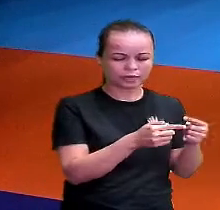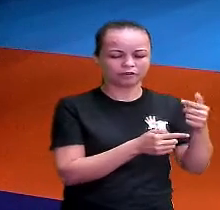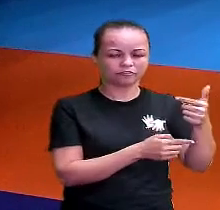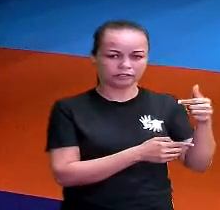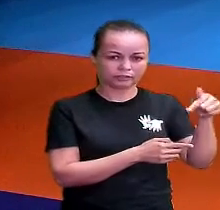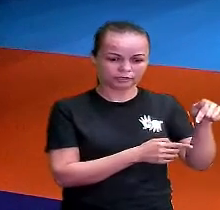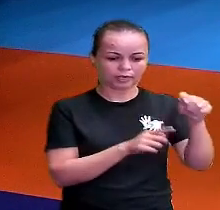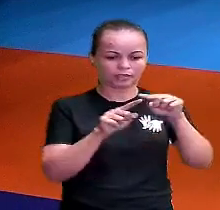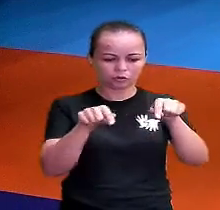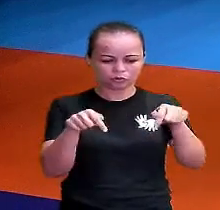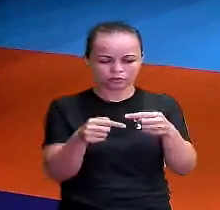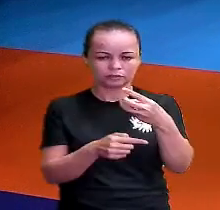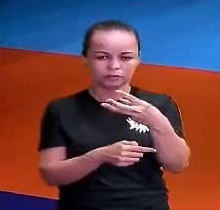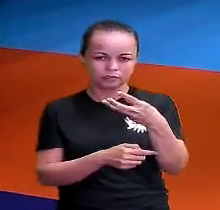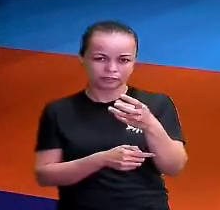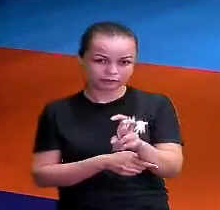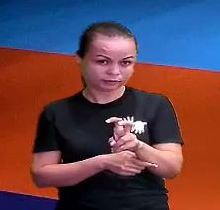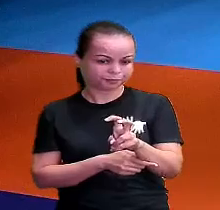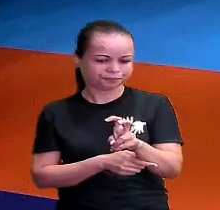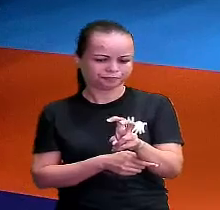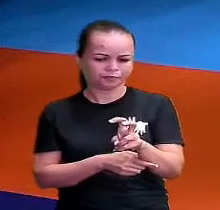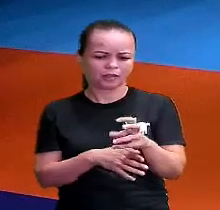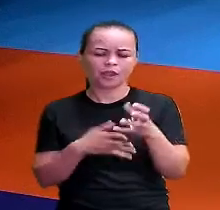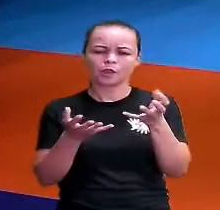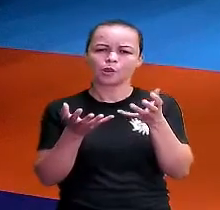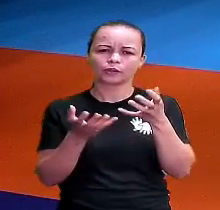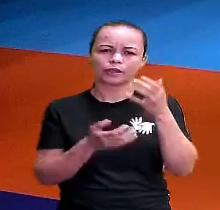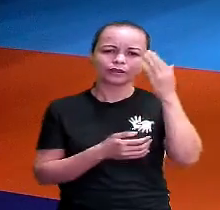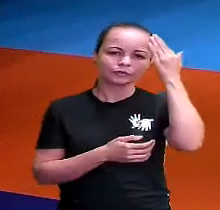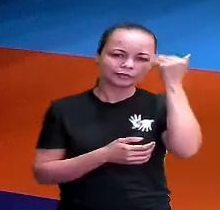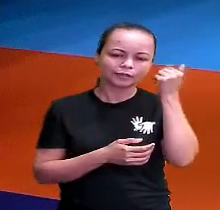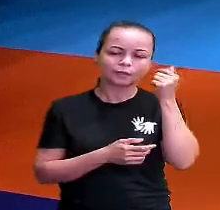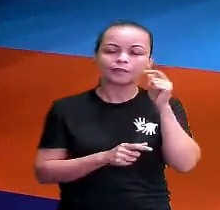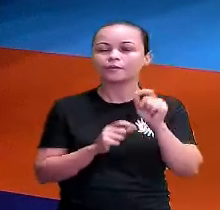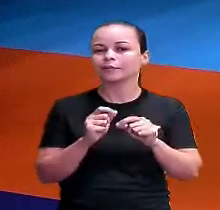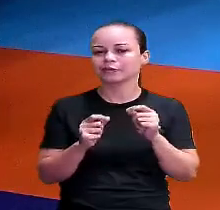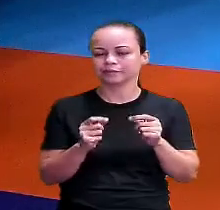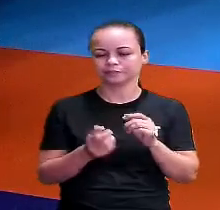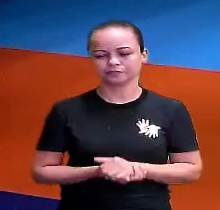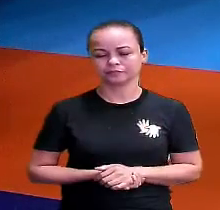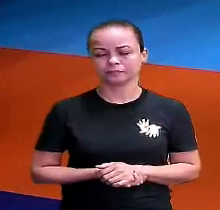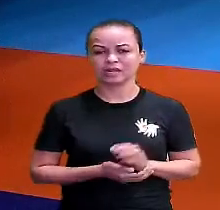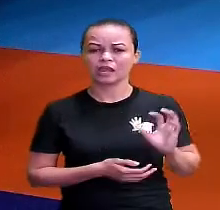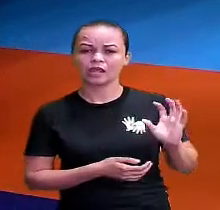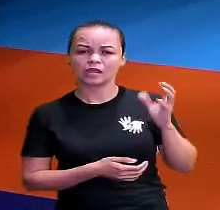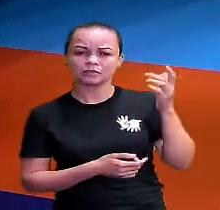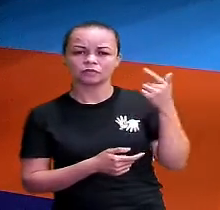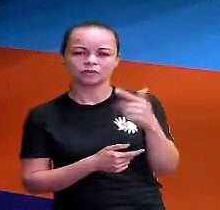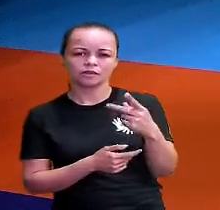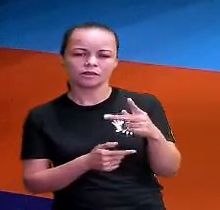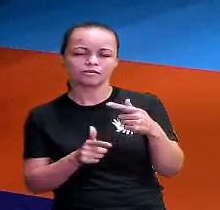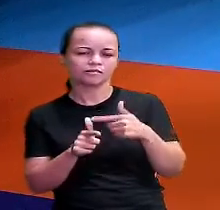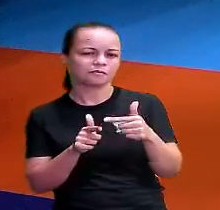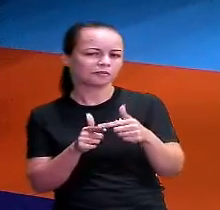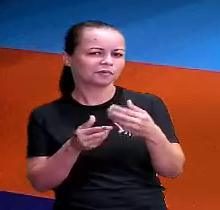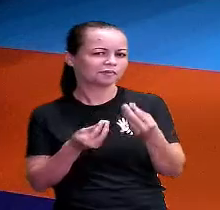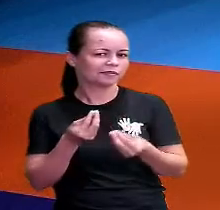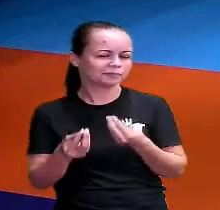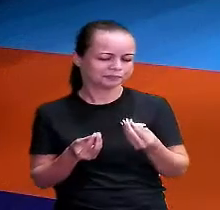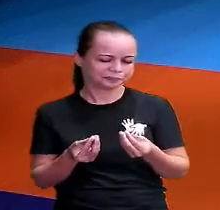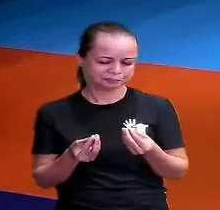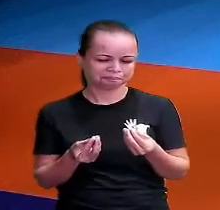outra tinha 35. E aí eu quero saber, né? Como é que eu resolvo esse problema? E aí, para